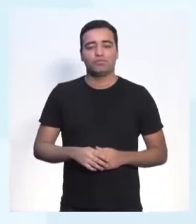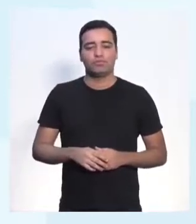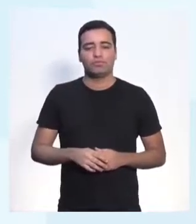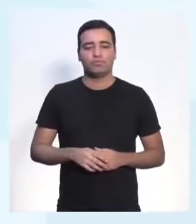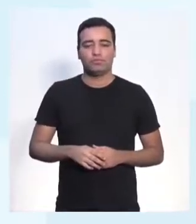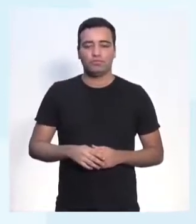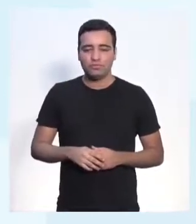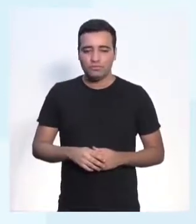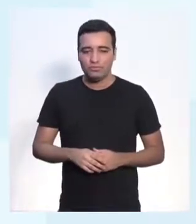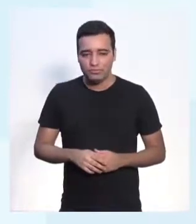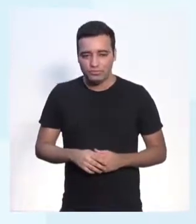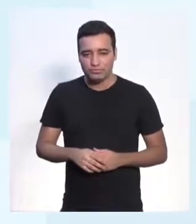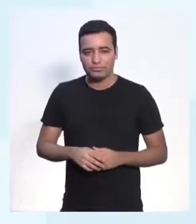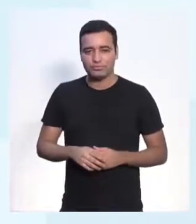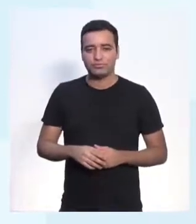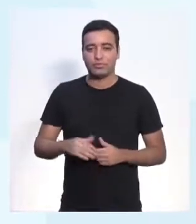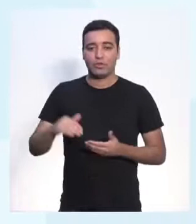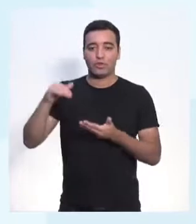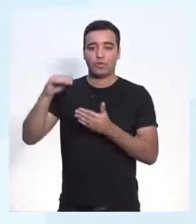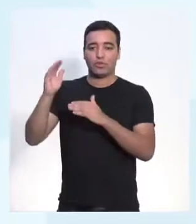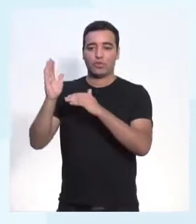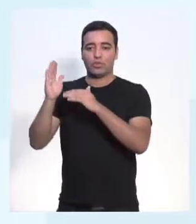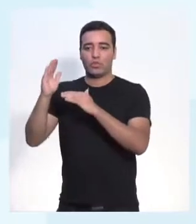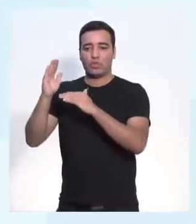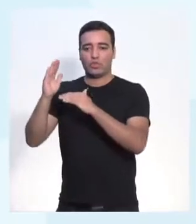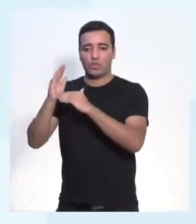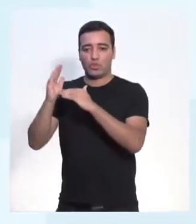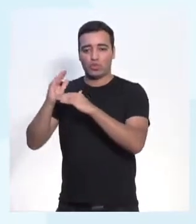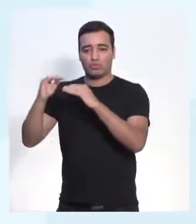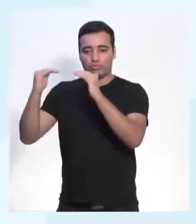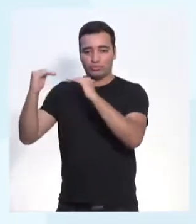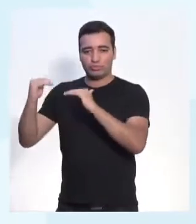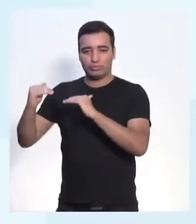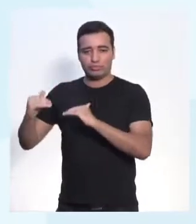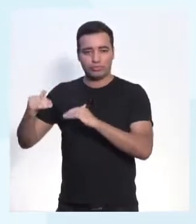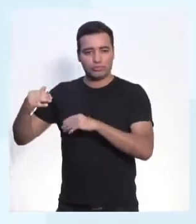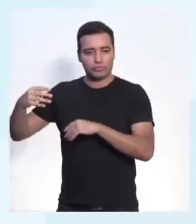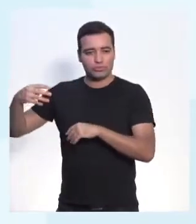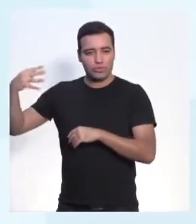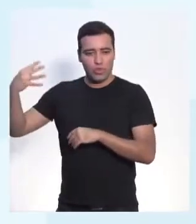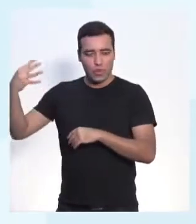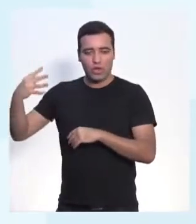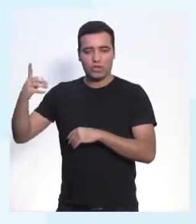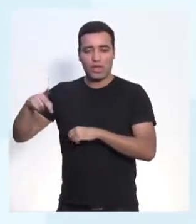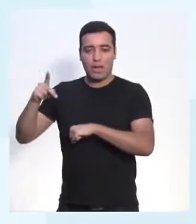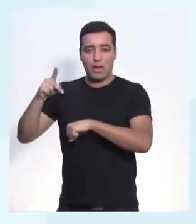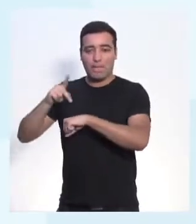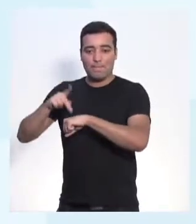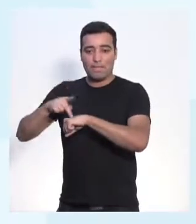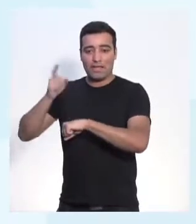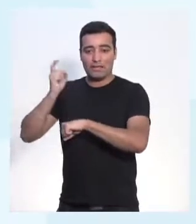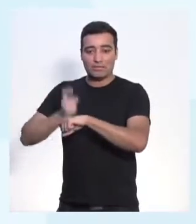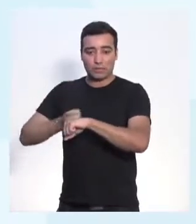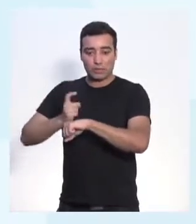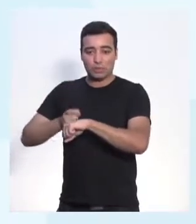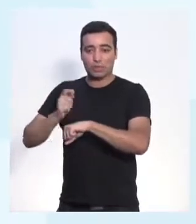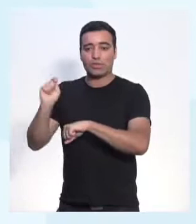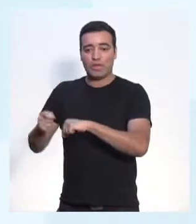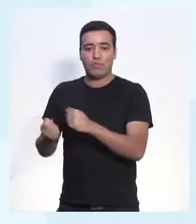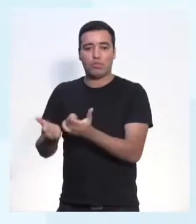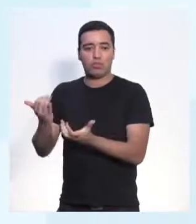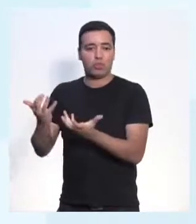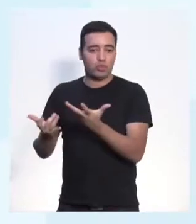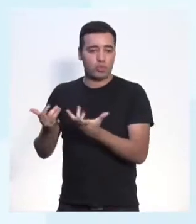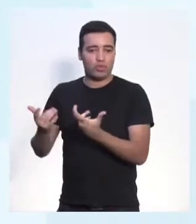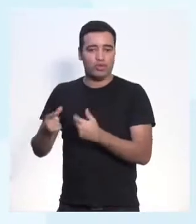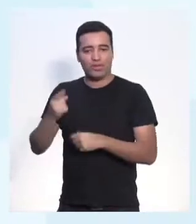can be burned. Então, o carvão é uma pedra dura que pode ser queimada. Olha lá. Olha o verbo be ali, de